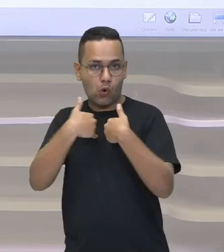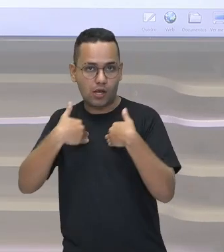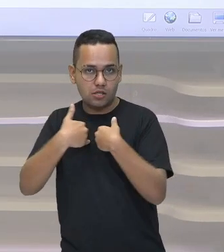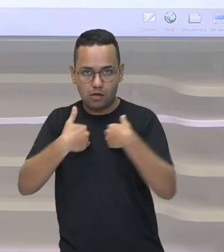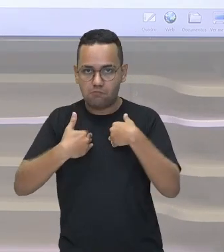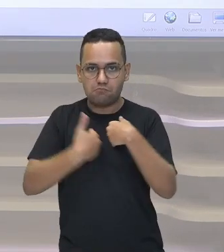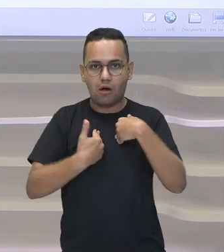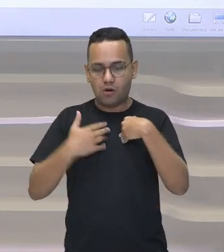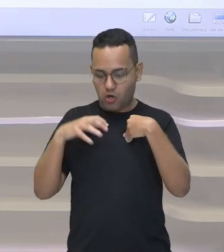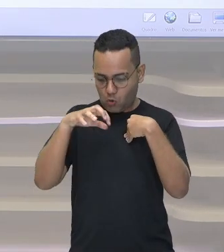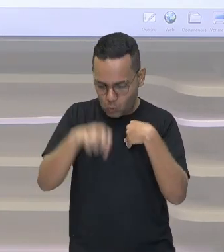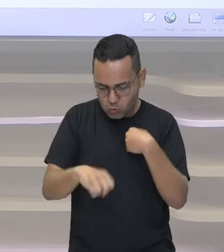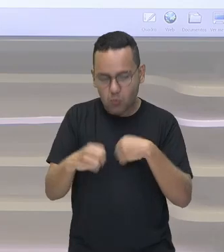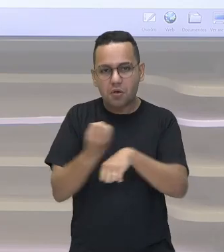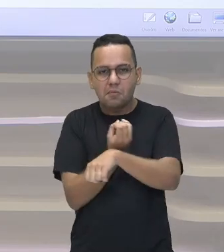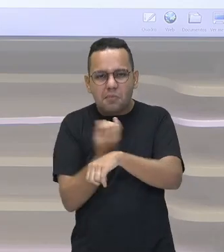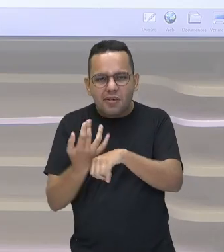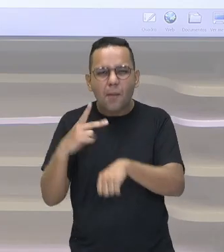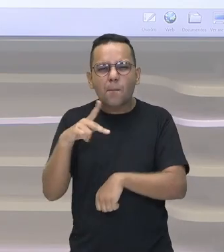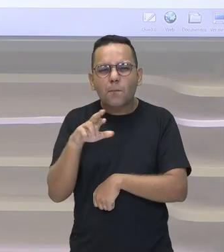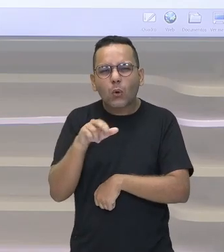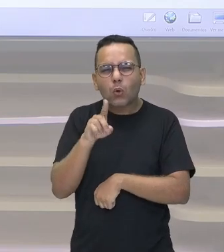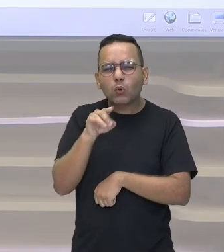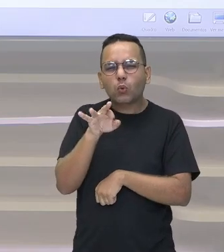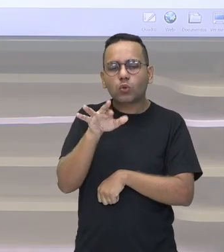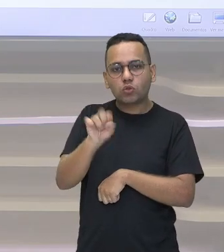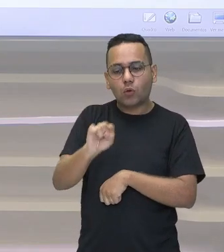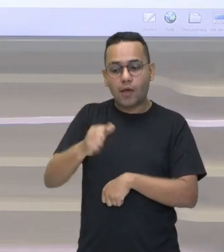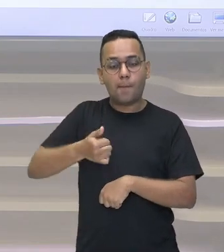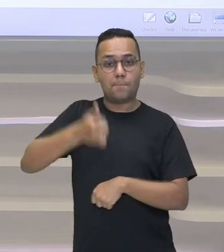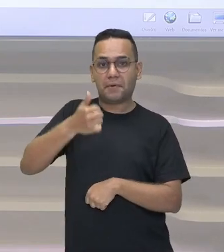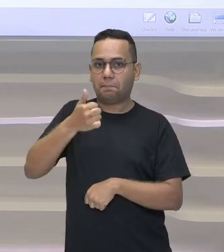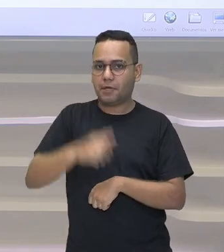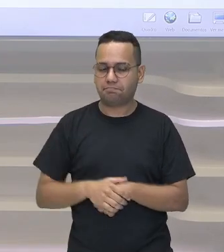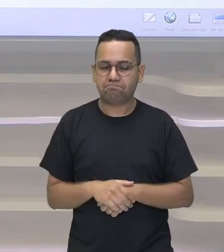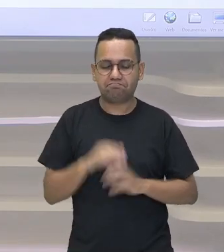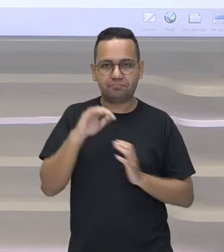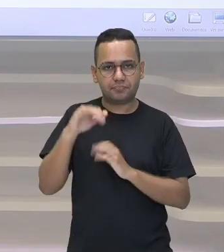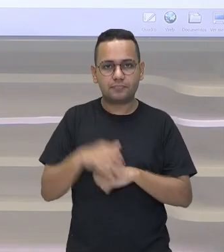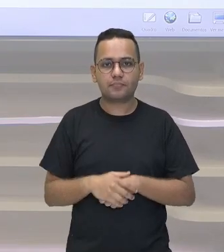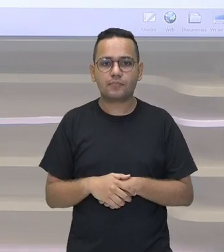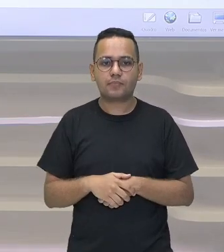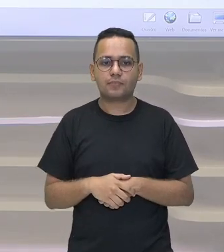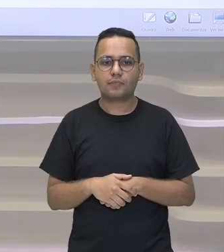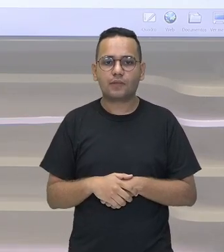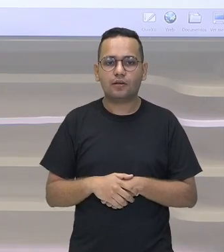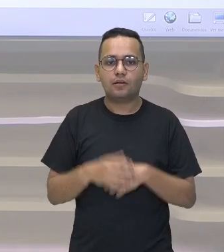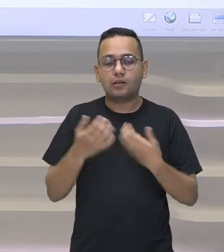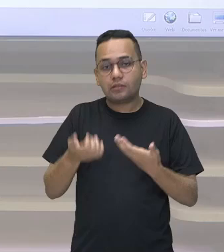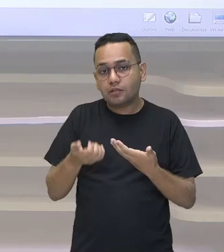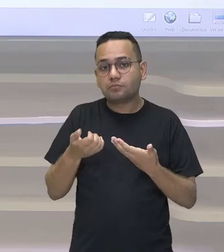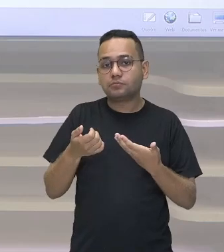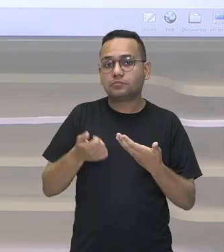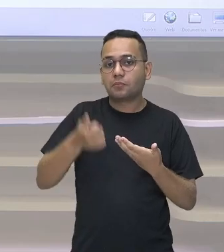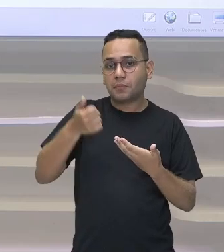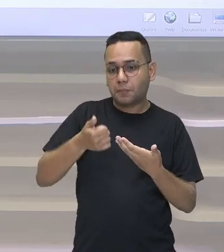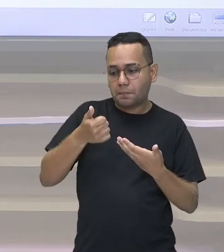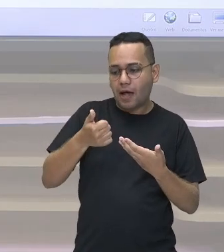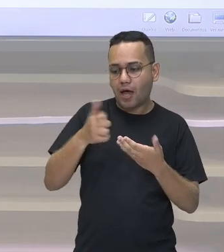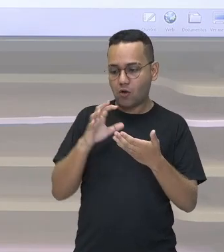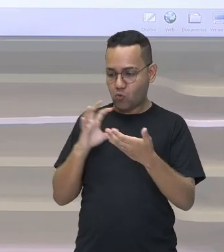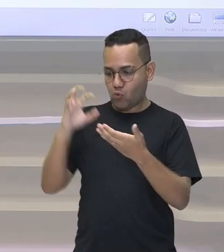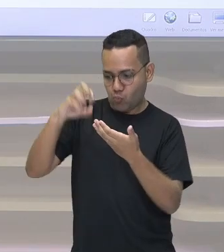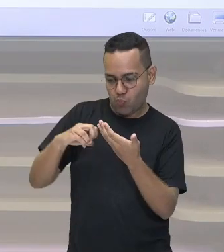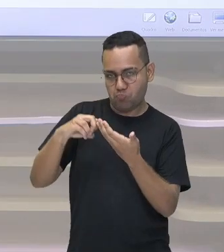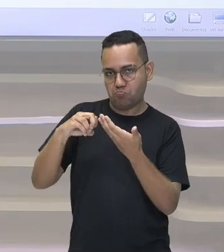consumidor primário, né? O que veio primeiro. Quem consumir o consumidor primário vai ser o secundário e